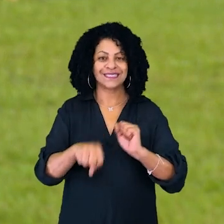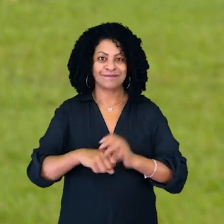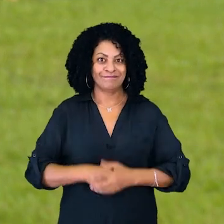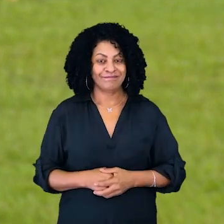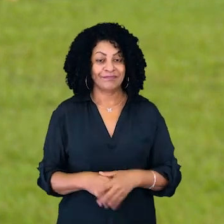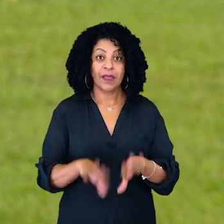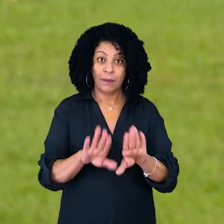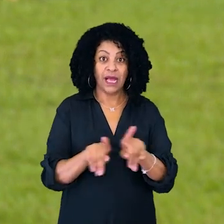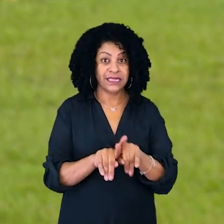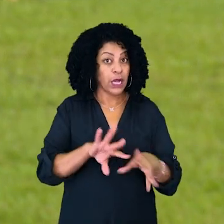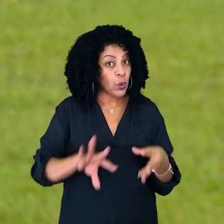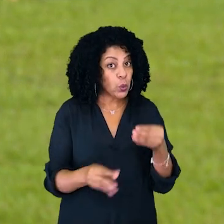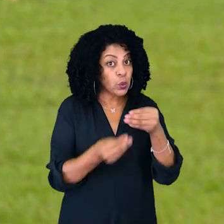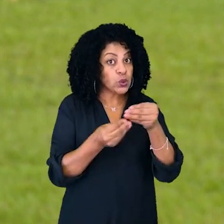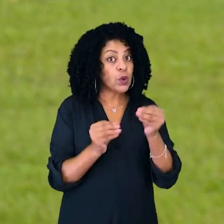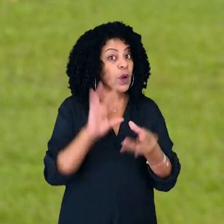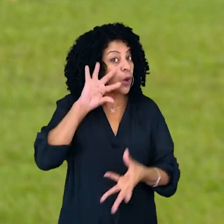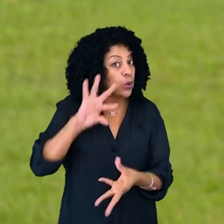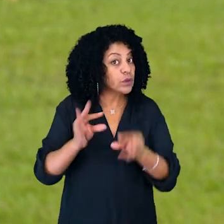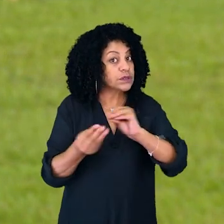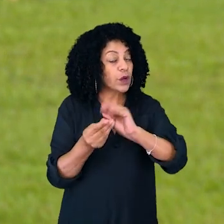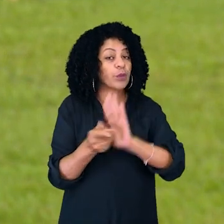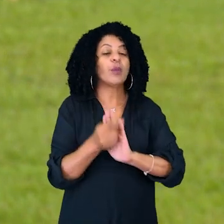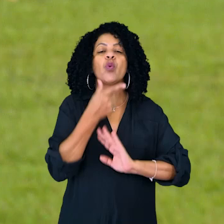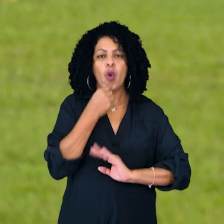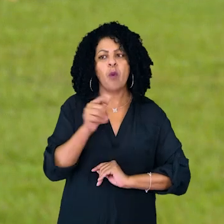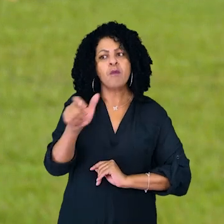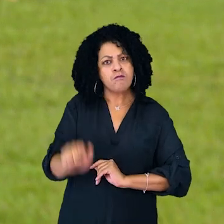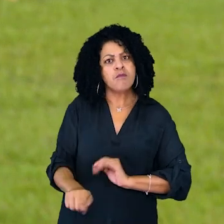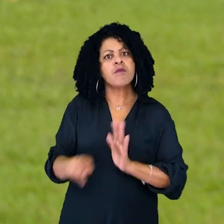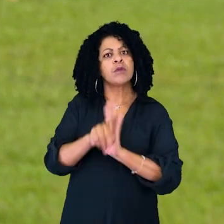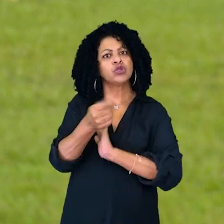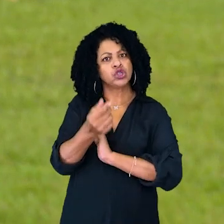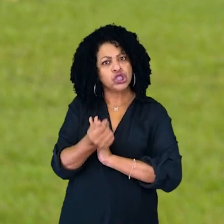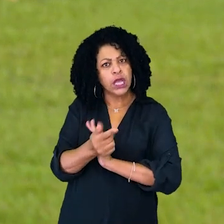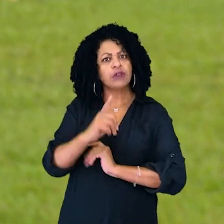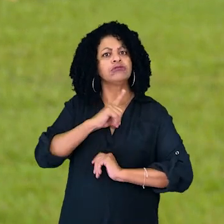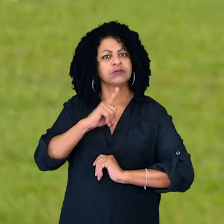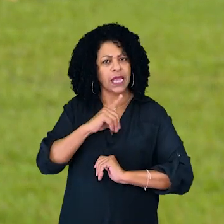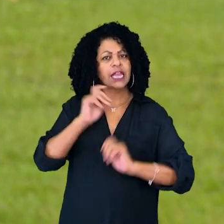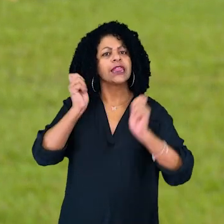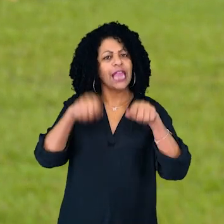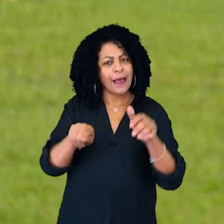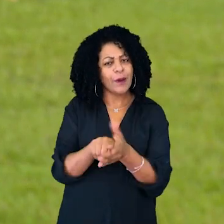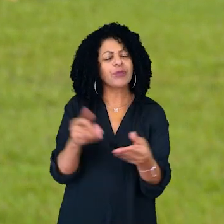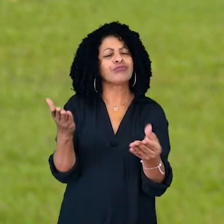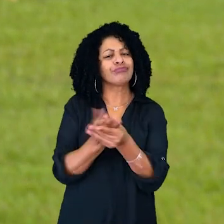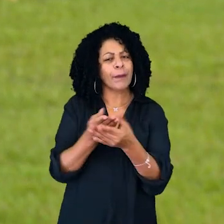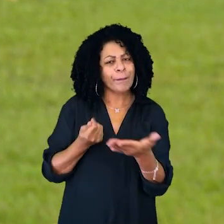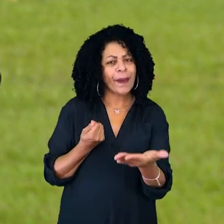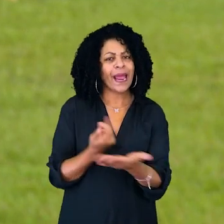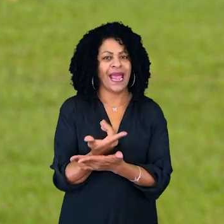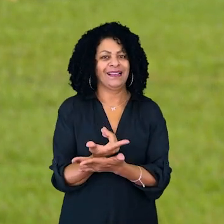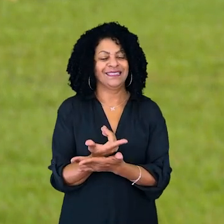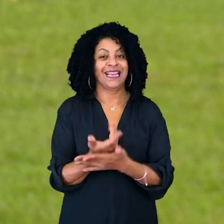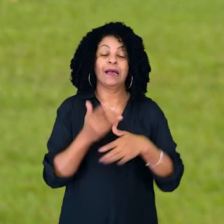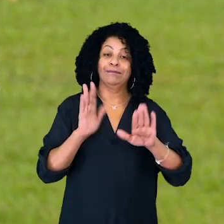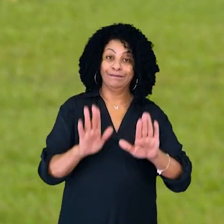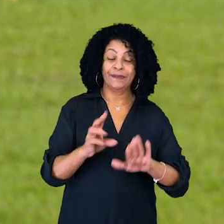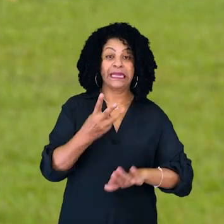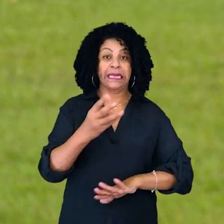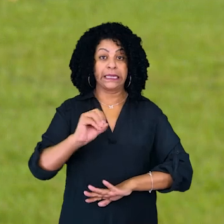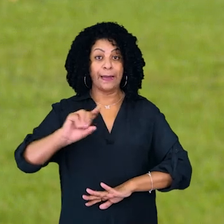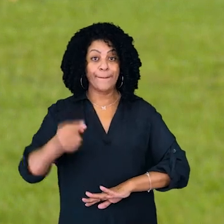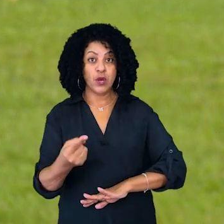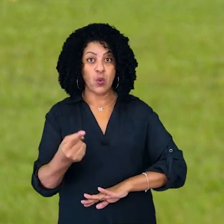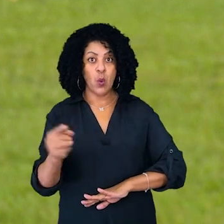financeiro do time. A conclusão foi de que ele tinha sim condições de arcar com as custas do processo, já que recebia um salário